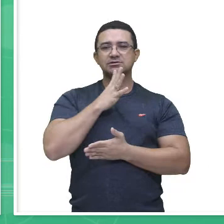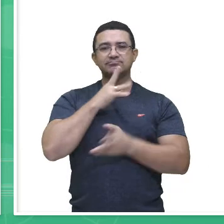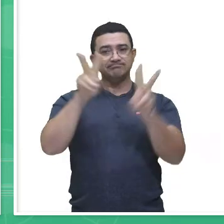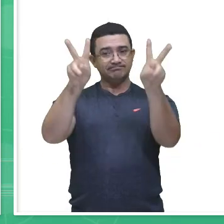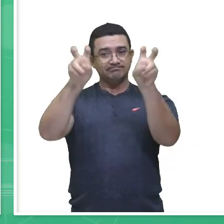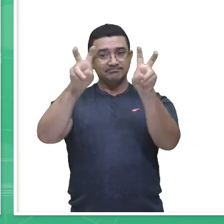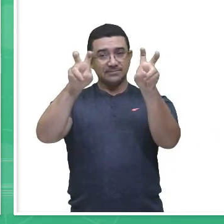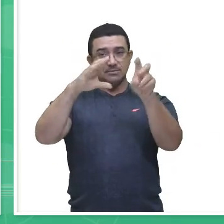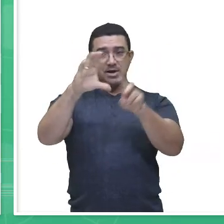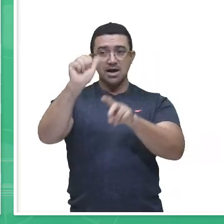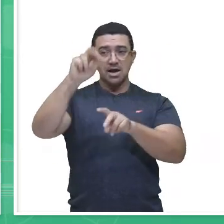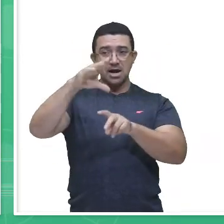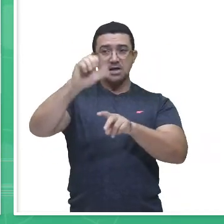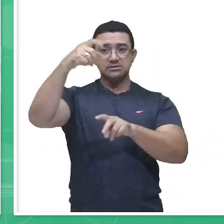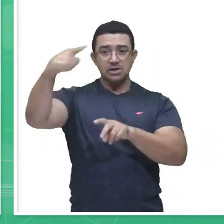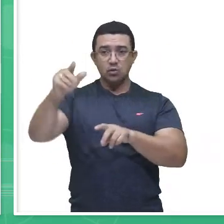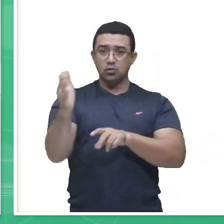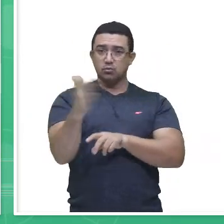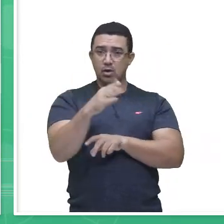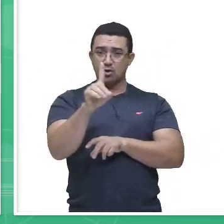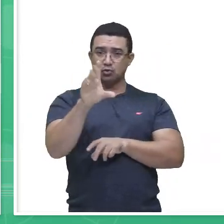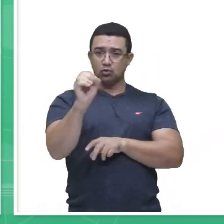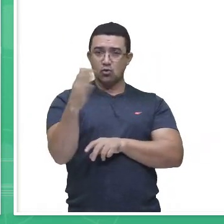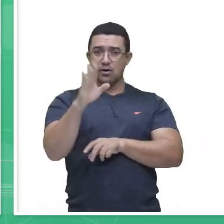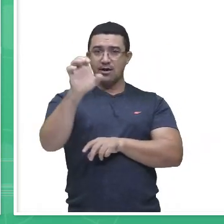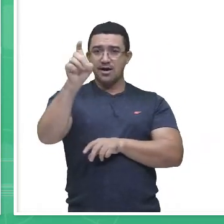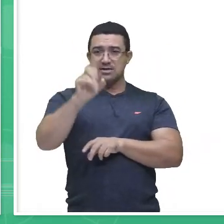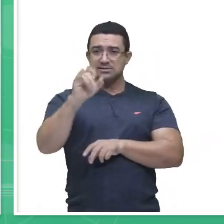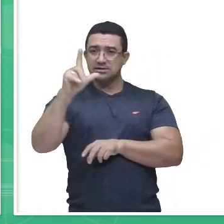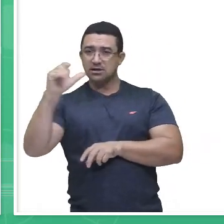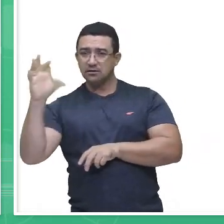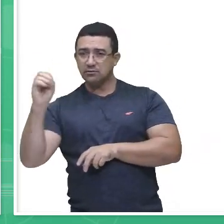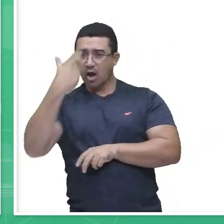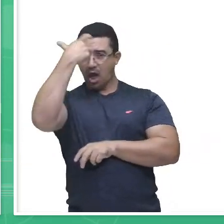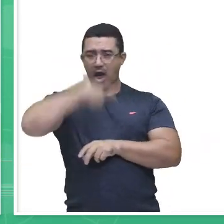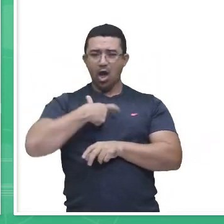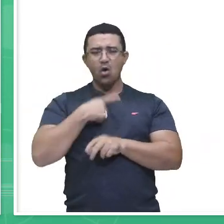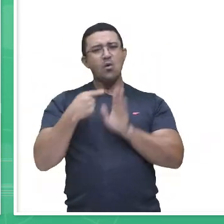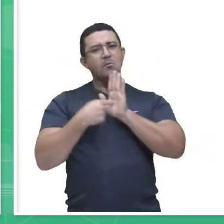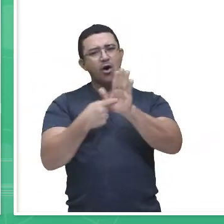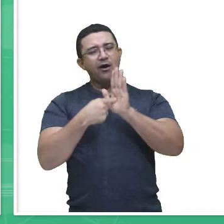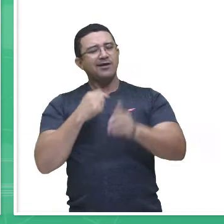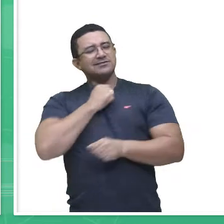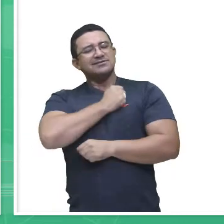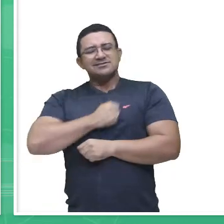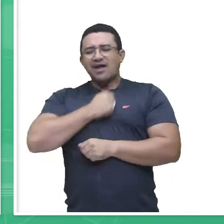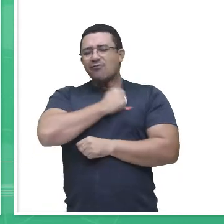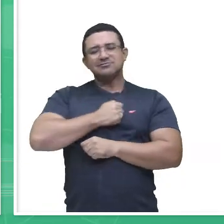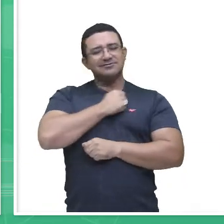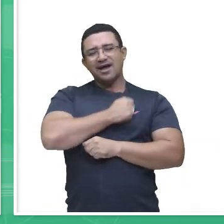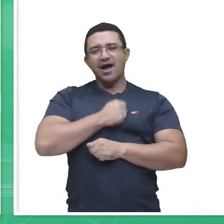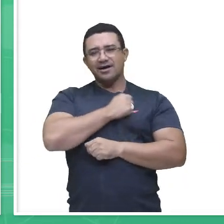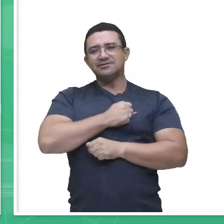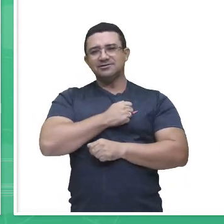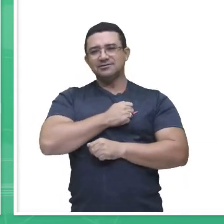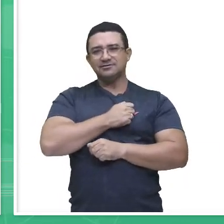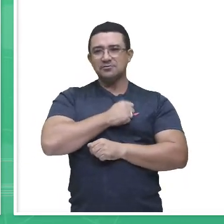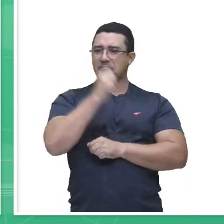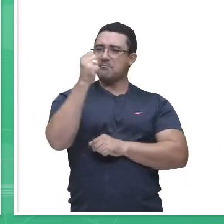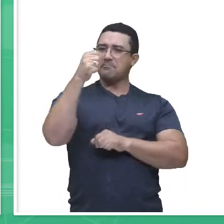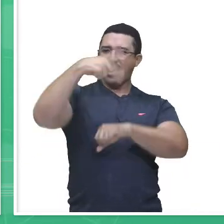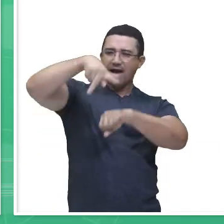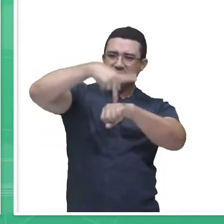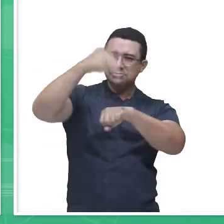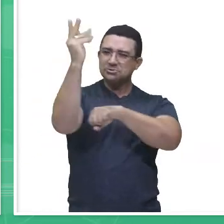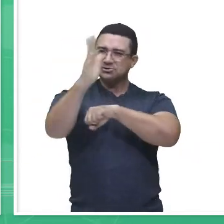Exílio, quando o eu lírico expressa para a gente a saudade da terra dele, né? Então percebam que nós vamos ter um